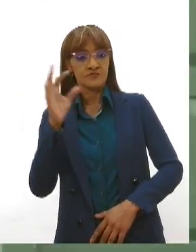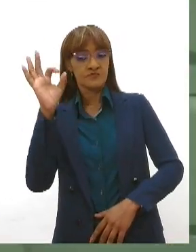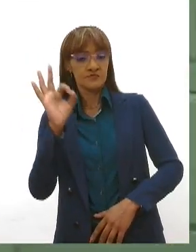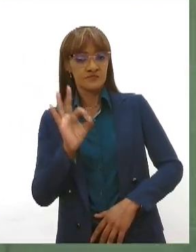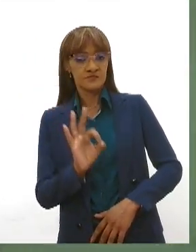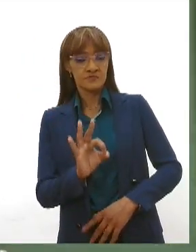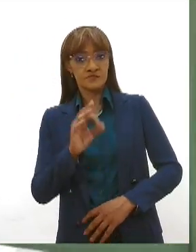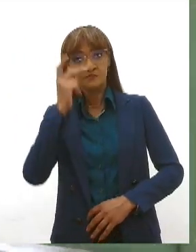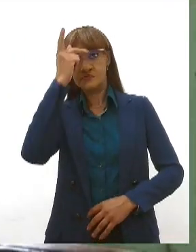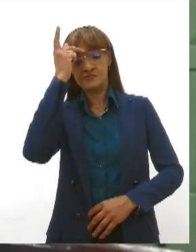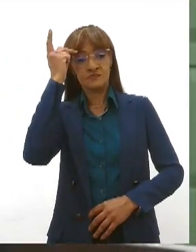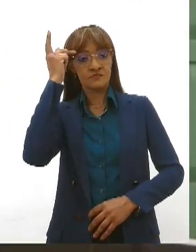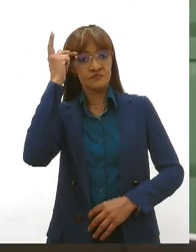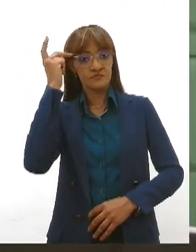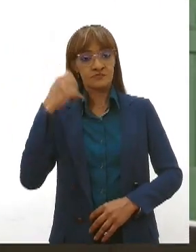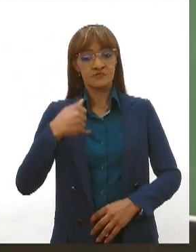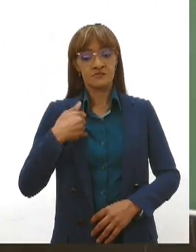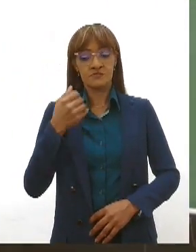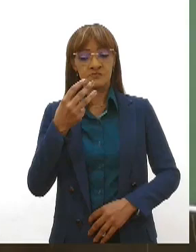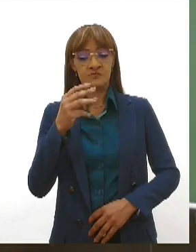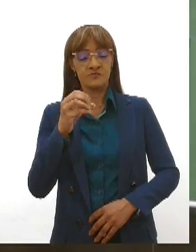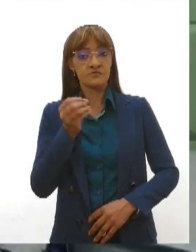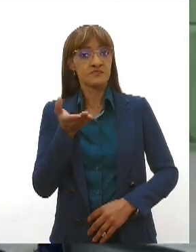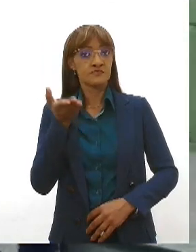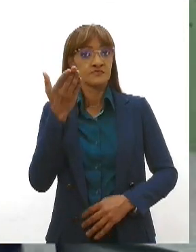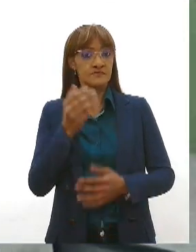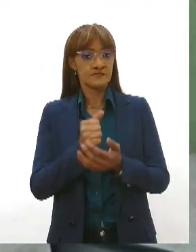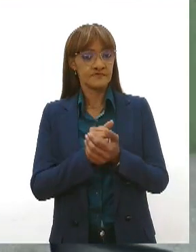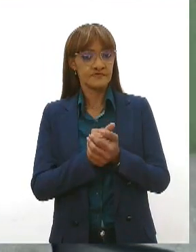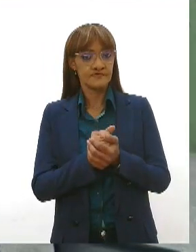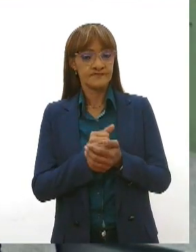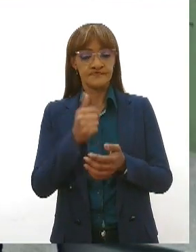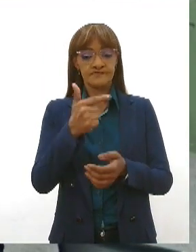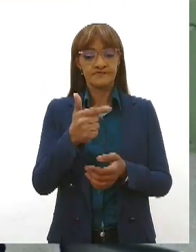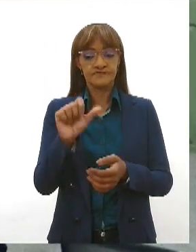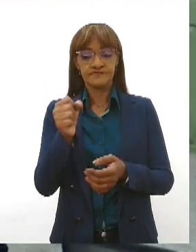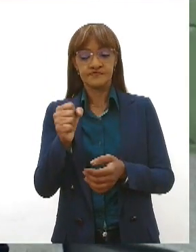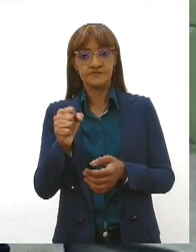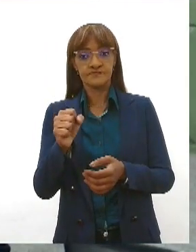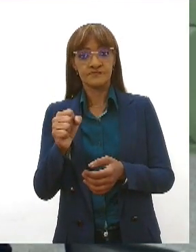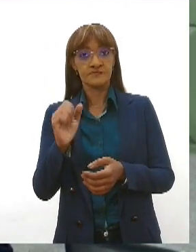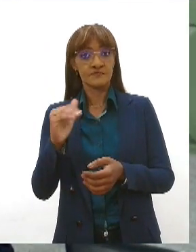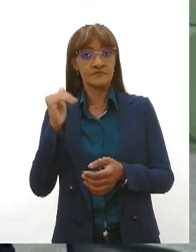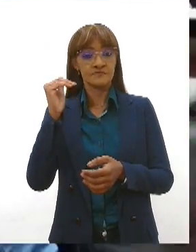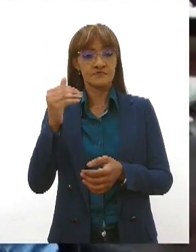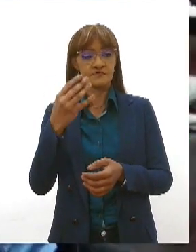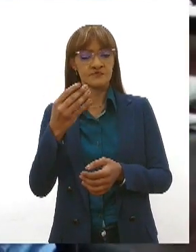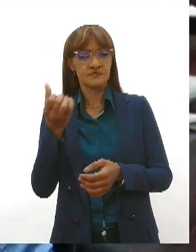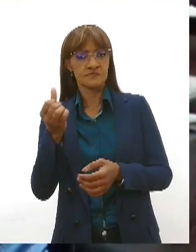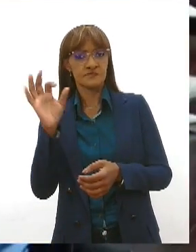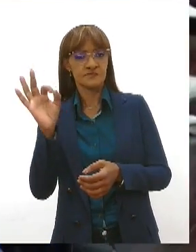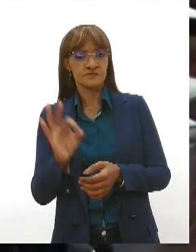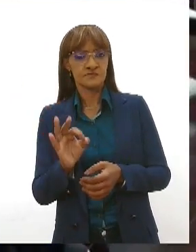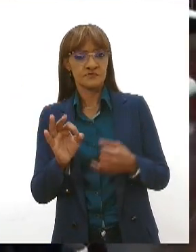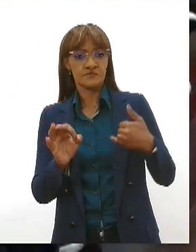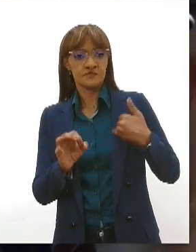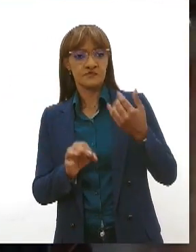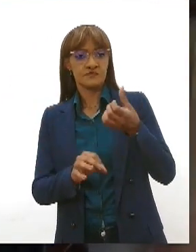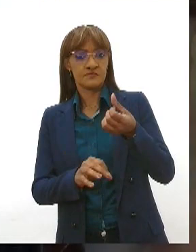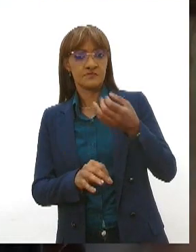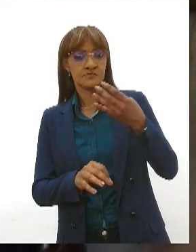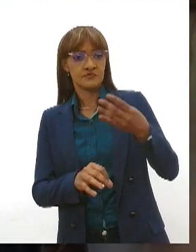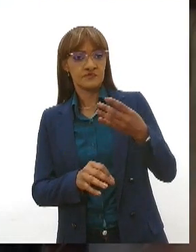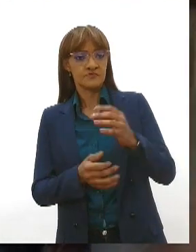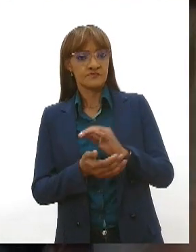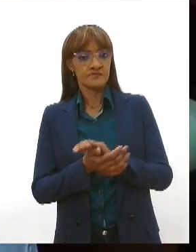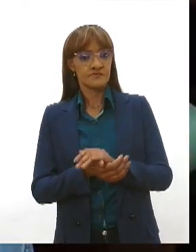acima de 30 anos e 28 a 46% em pessoas acima de 64 anos. No Brasil, a